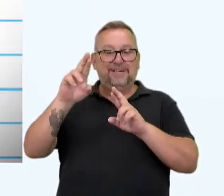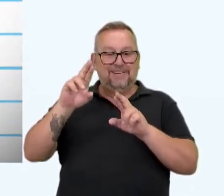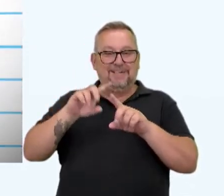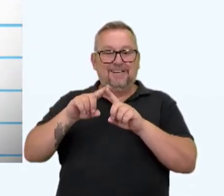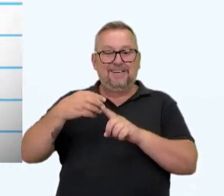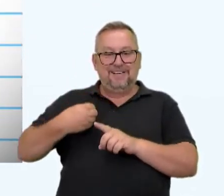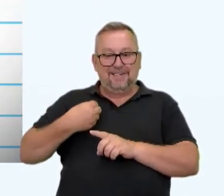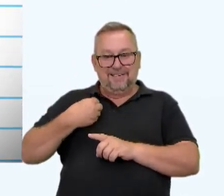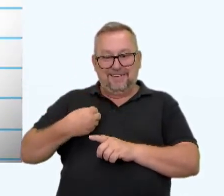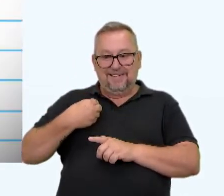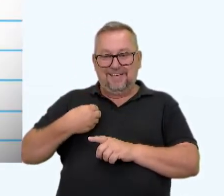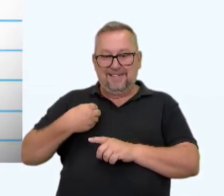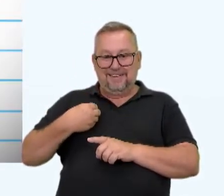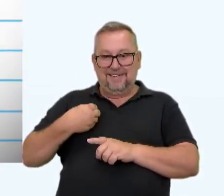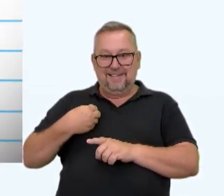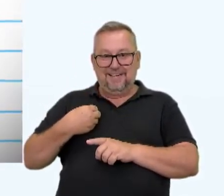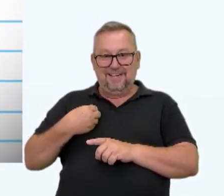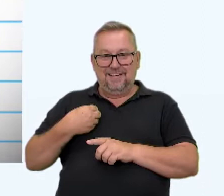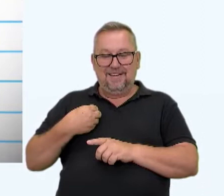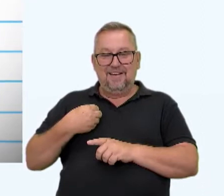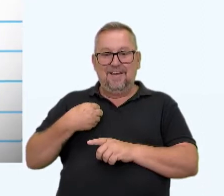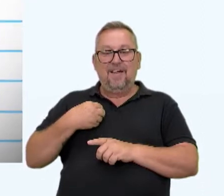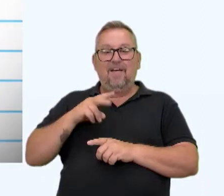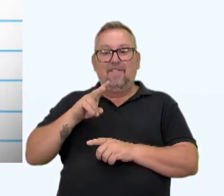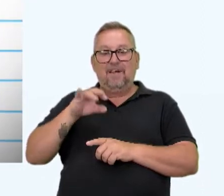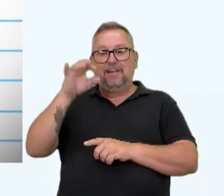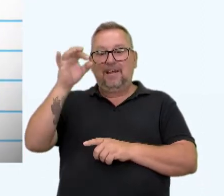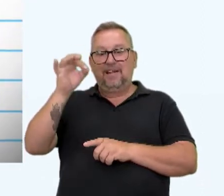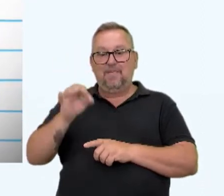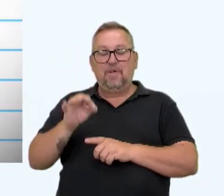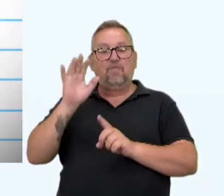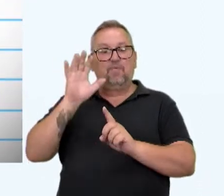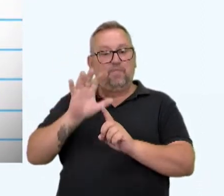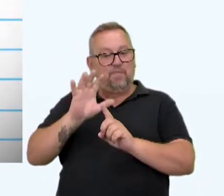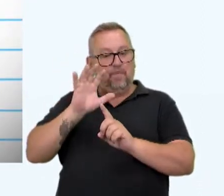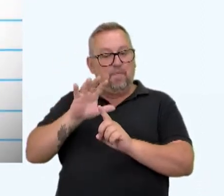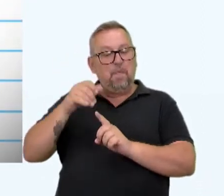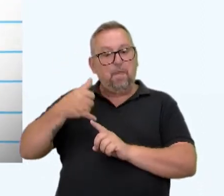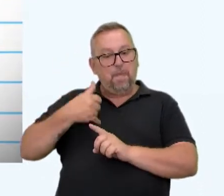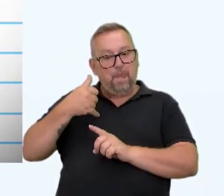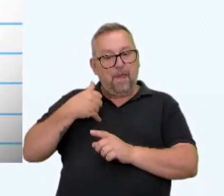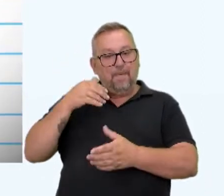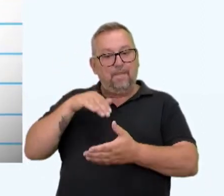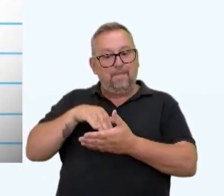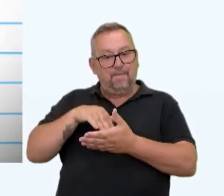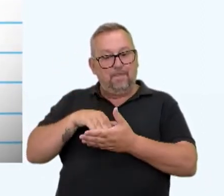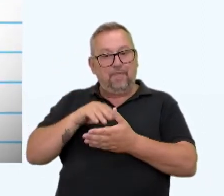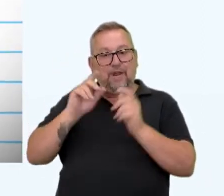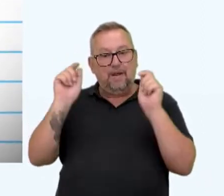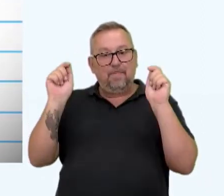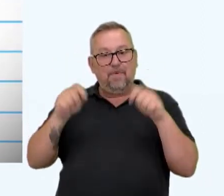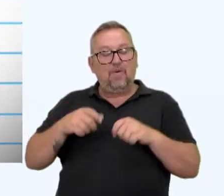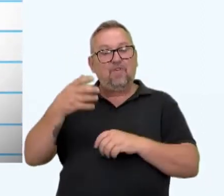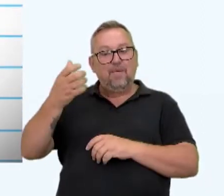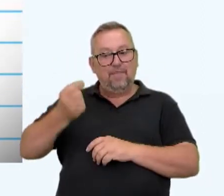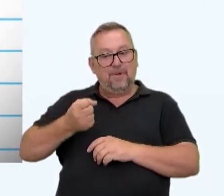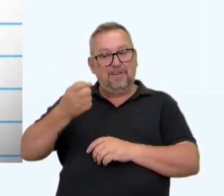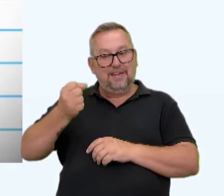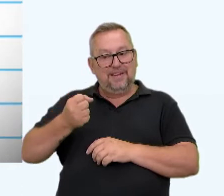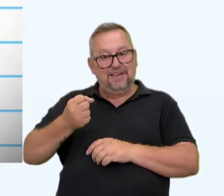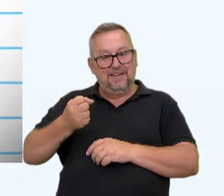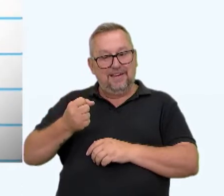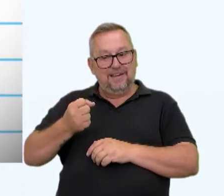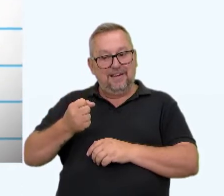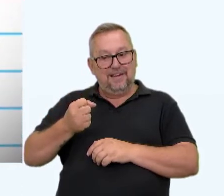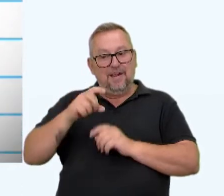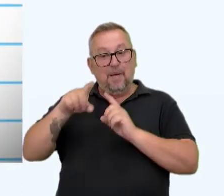vida no ano em que Juliana nasceu irá certamente influenciar na idade mínima em que ela poderá se aposentar. Mais